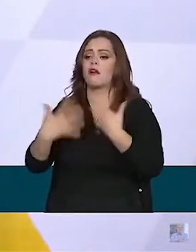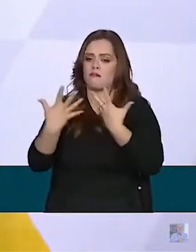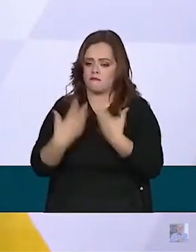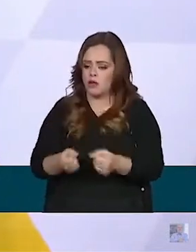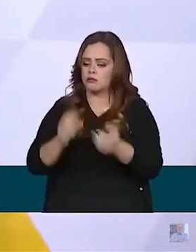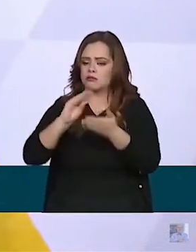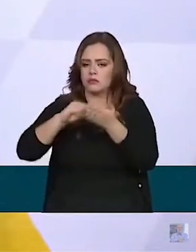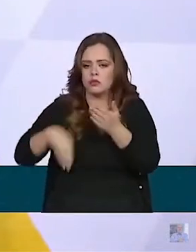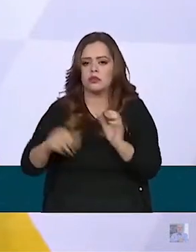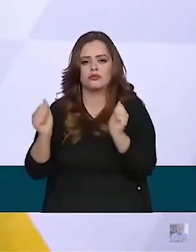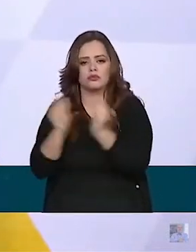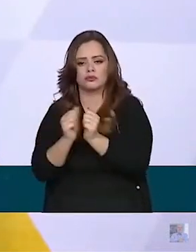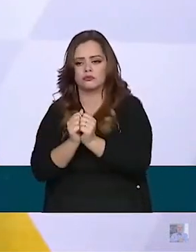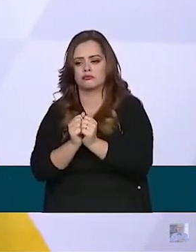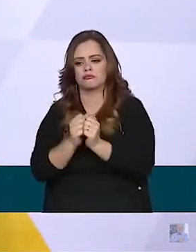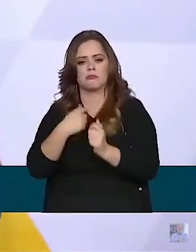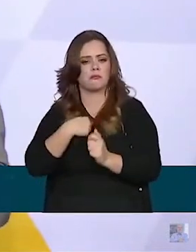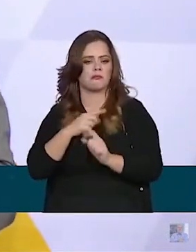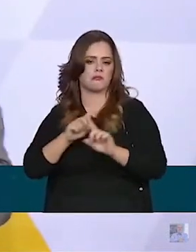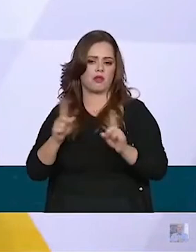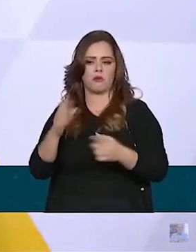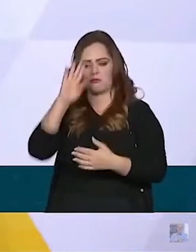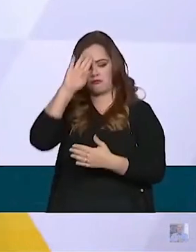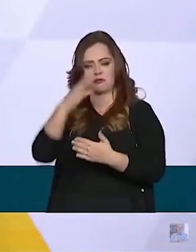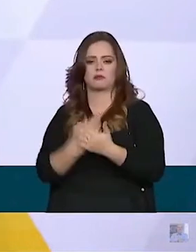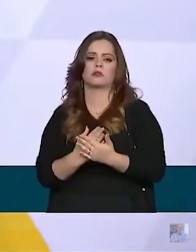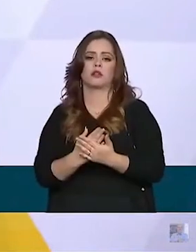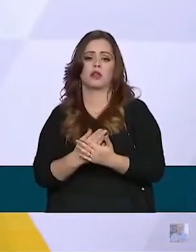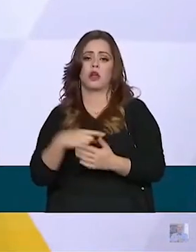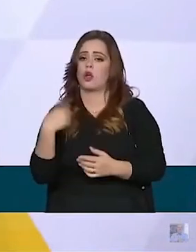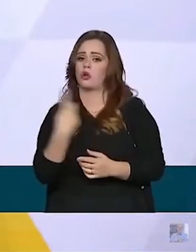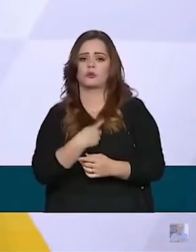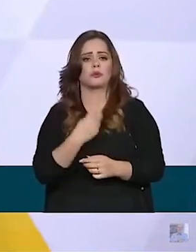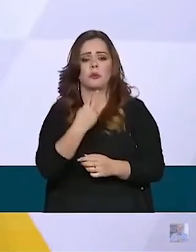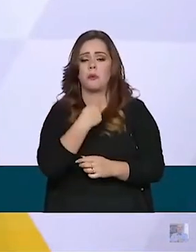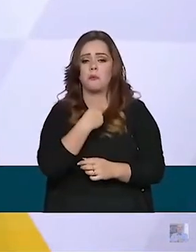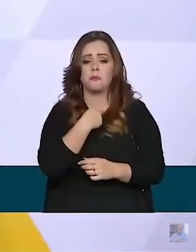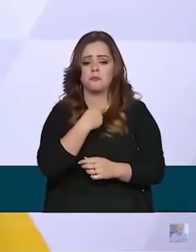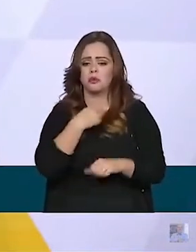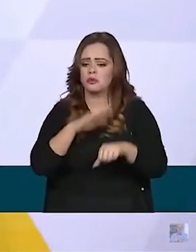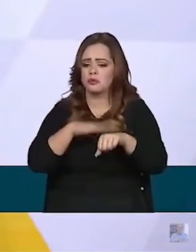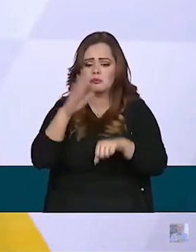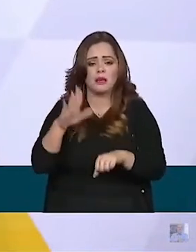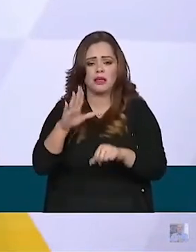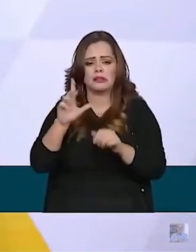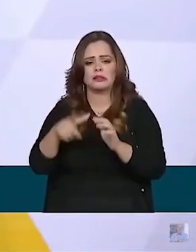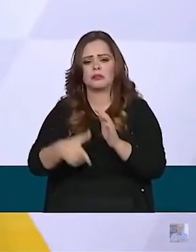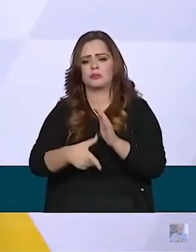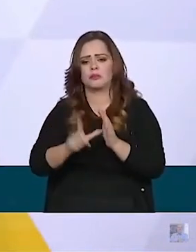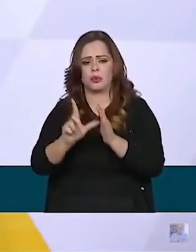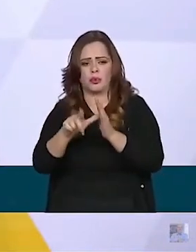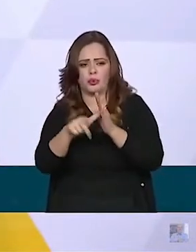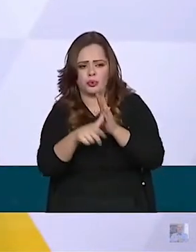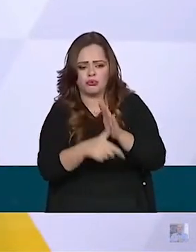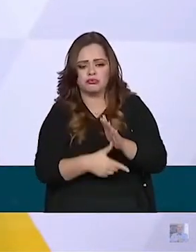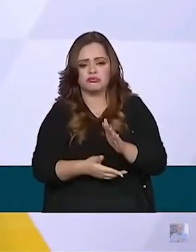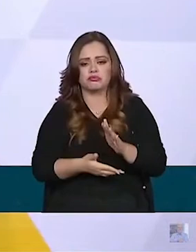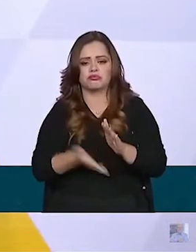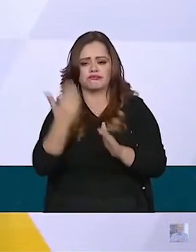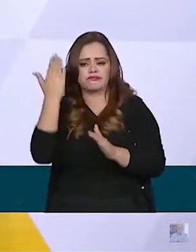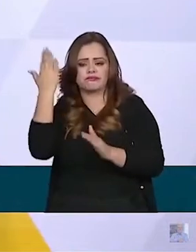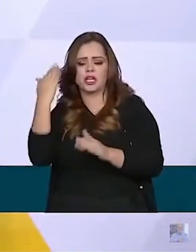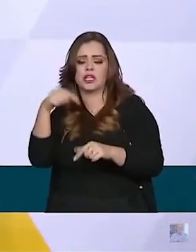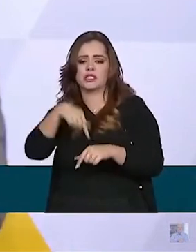juntos. Coisa que eu não acredito. A gente não pode mais permitir retrocesso nesse país.